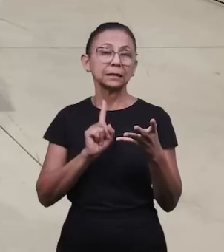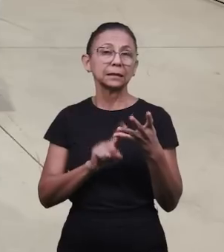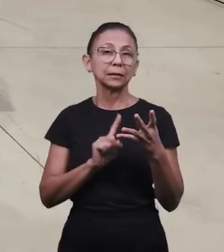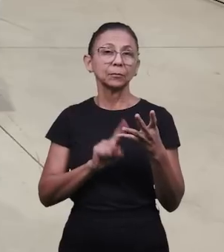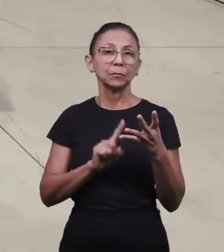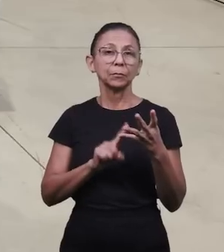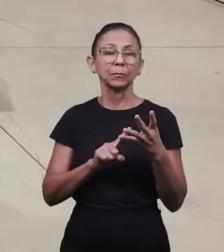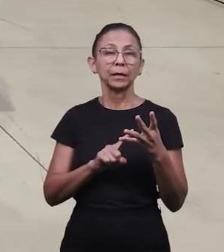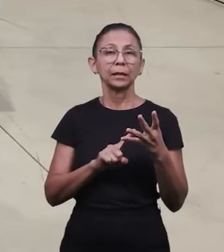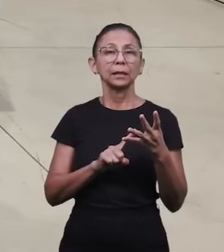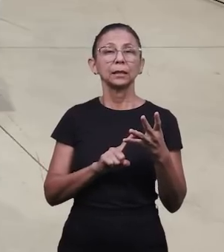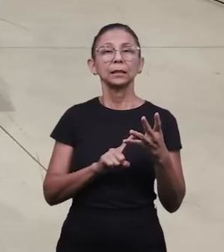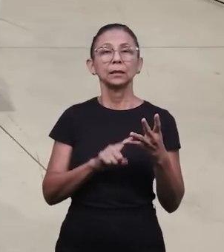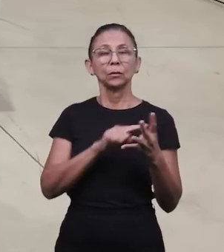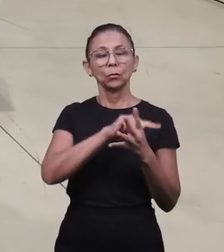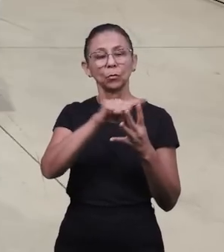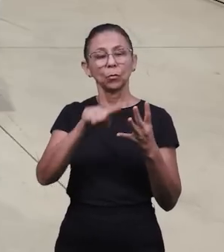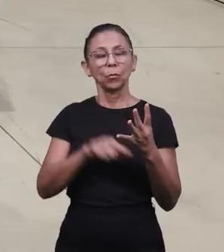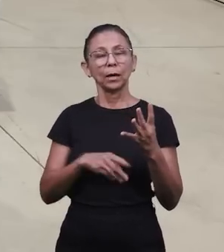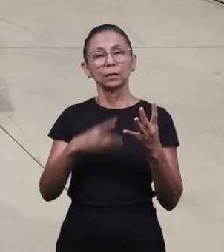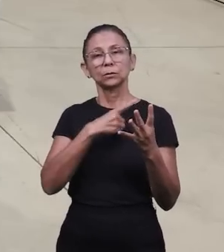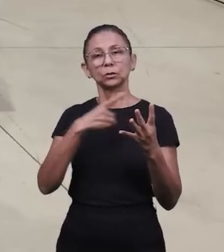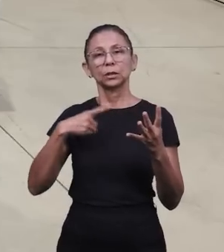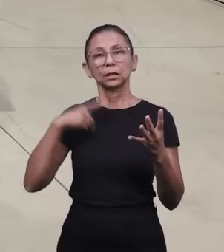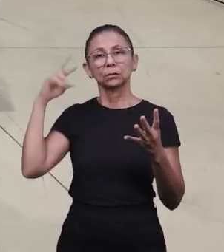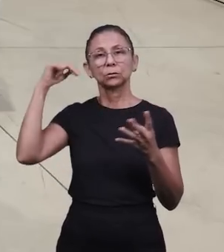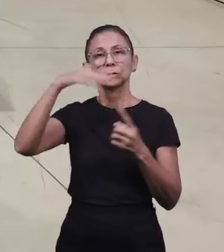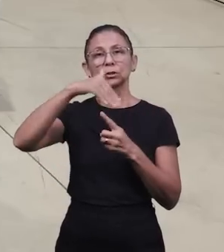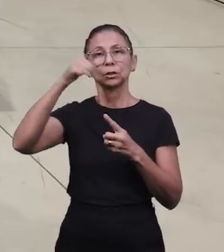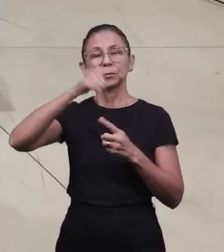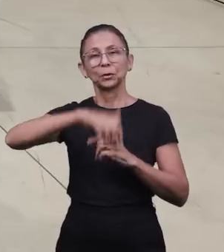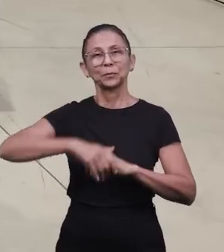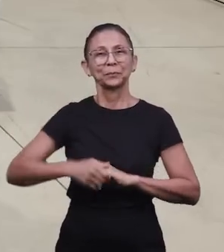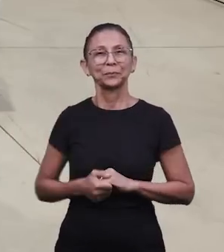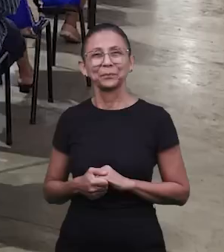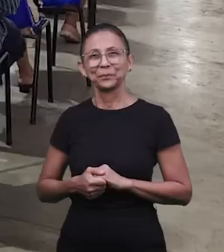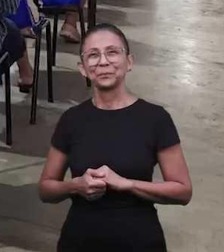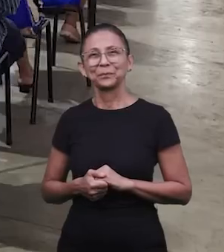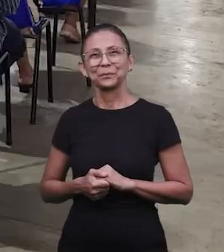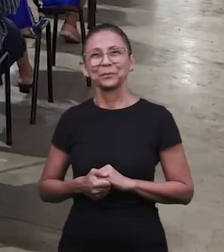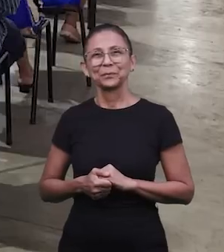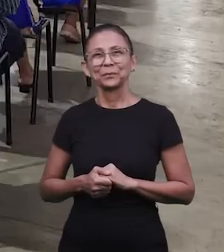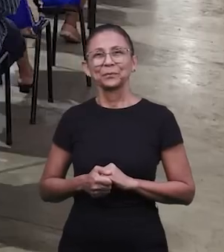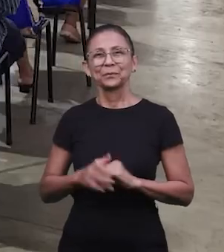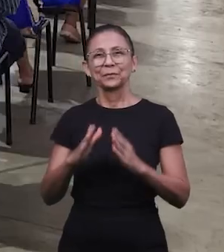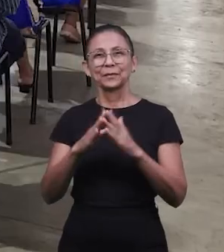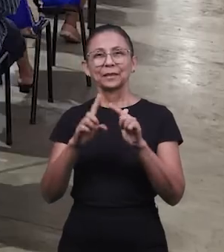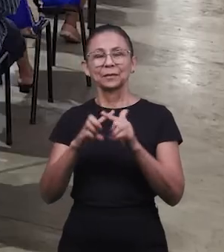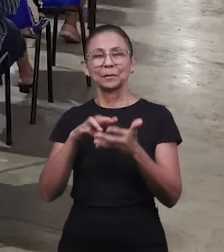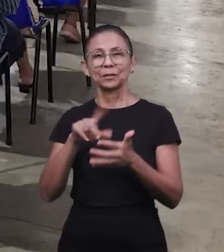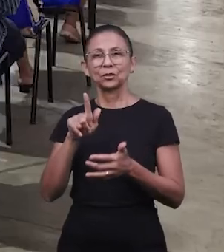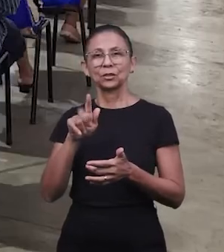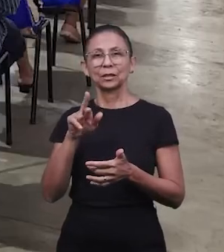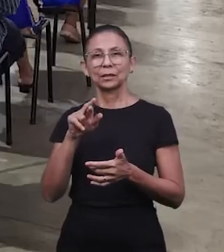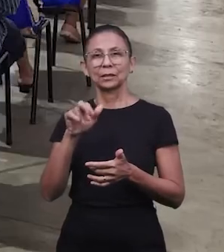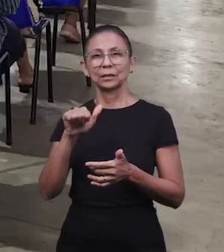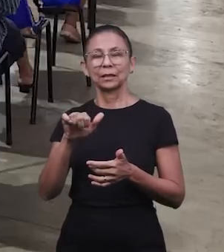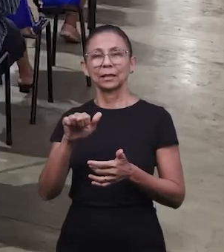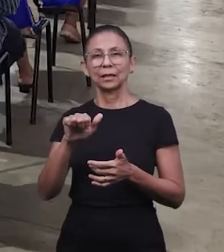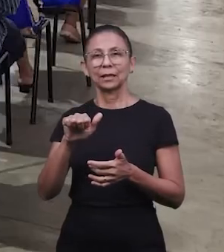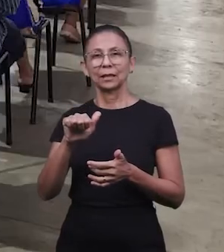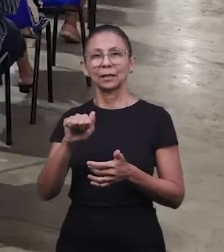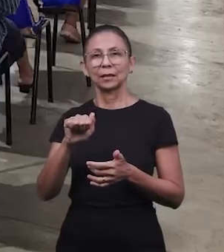Gramado, e tivemos o levantamento ao diaconato do irmão Valdemir Gifone, da Igreja de Gramado. Um momento também de festa,